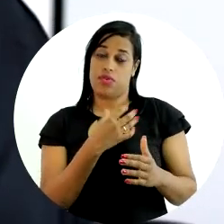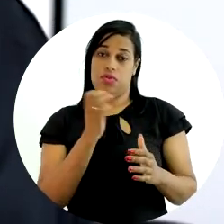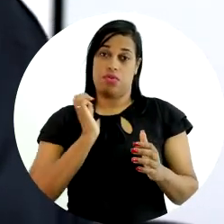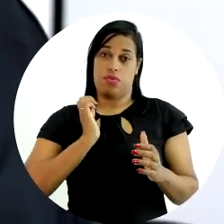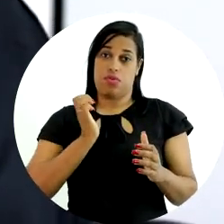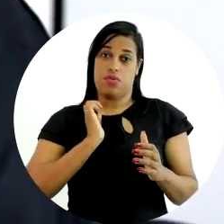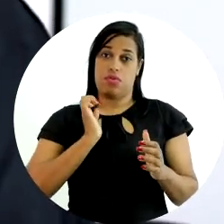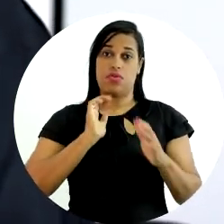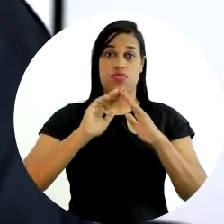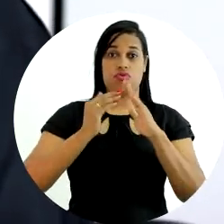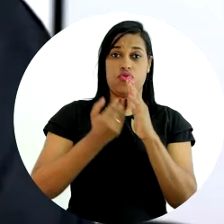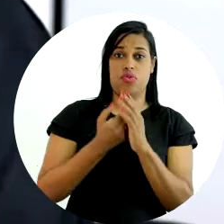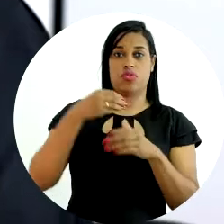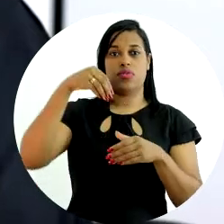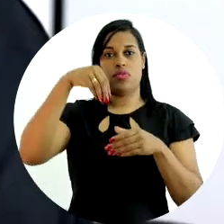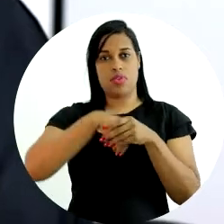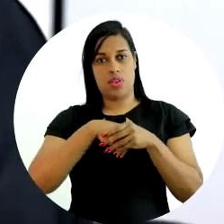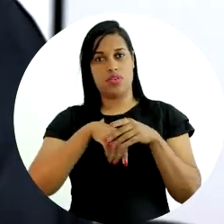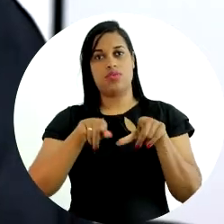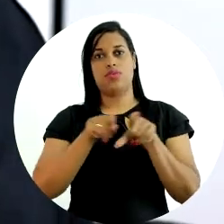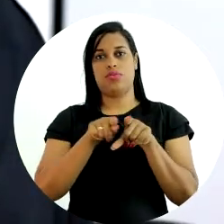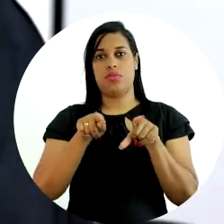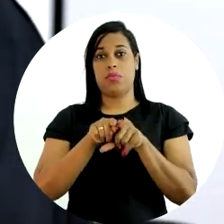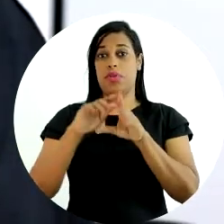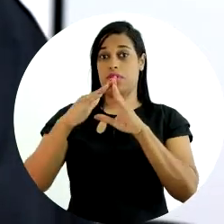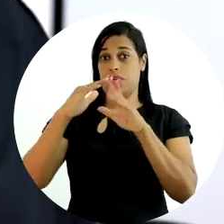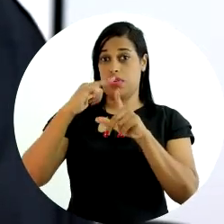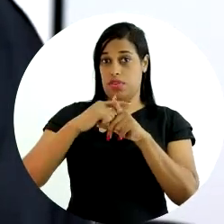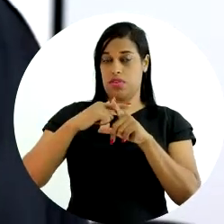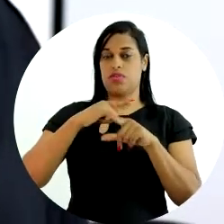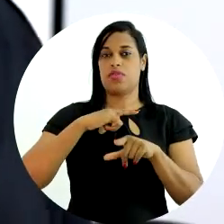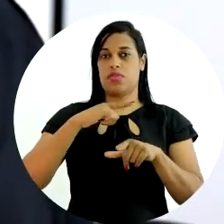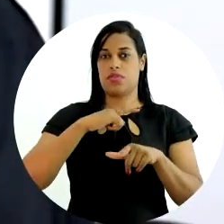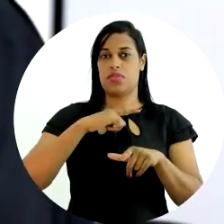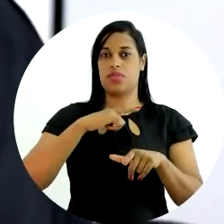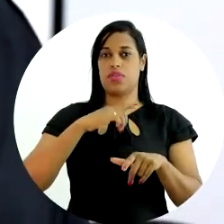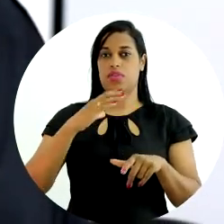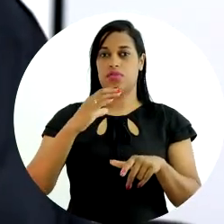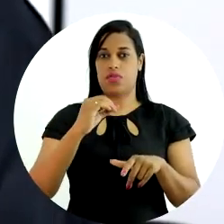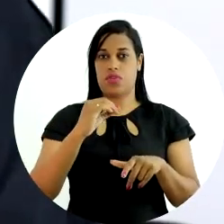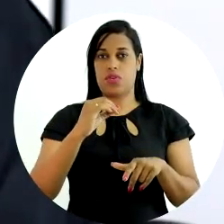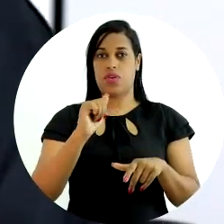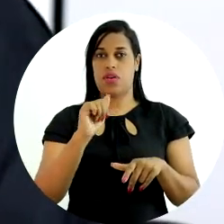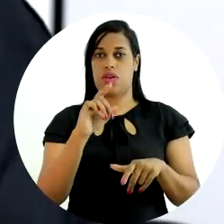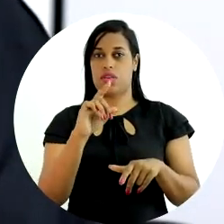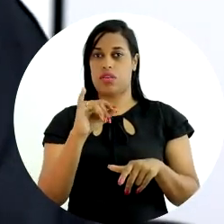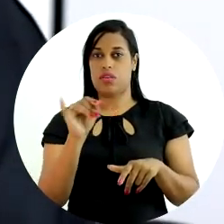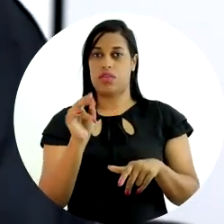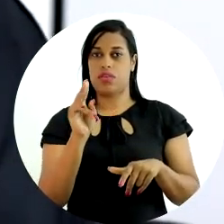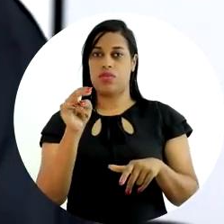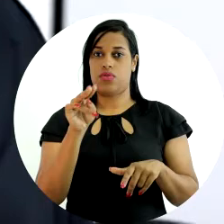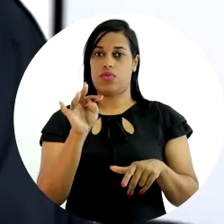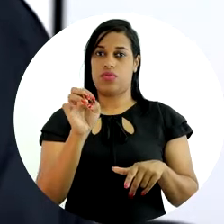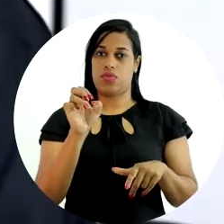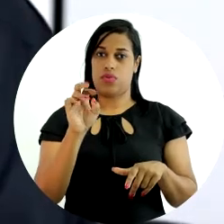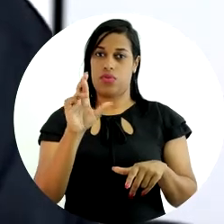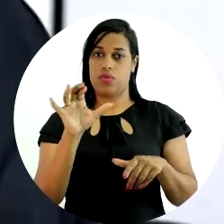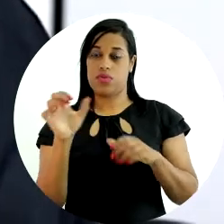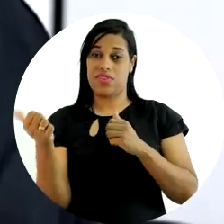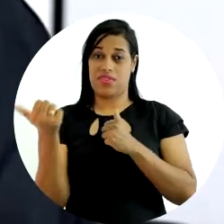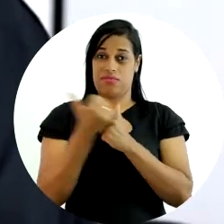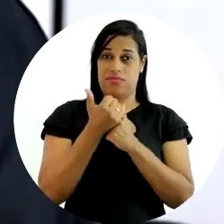dedicadas aos filhos das elites, normalmente colégios internos da igreja, existiam os coadjutores, que